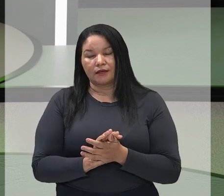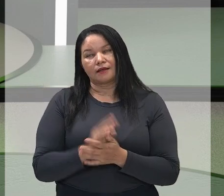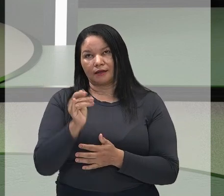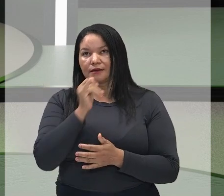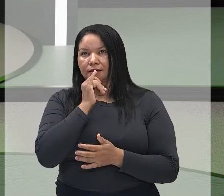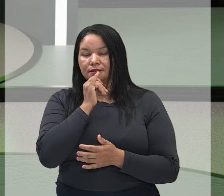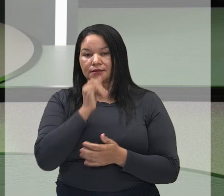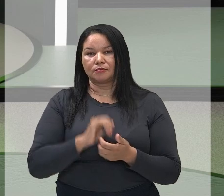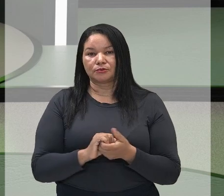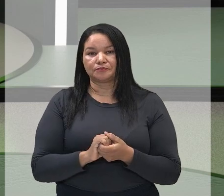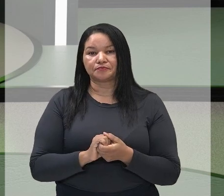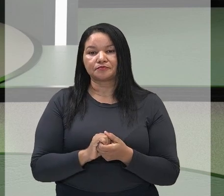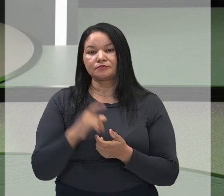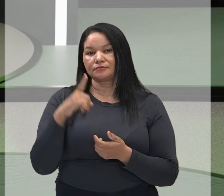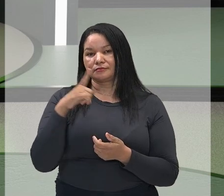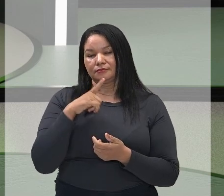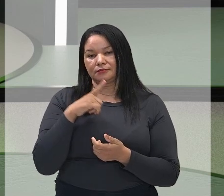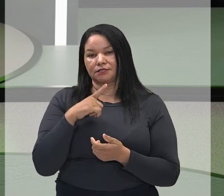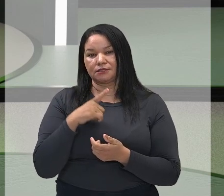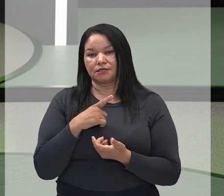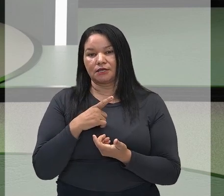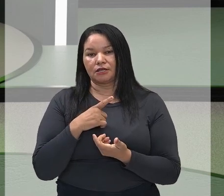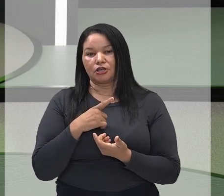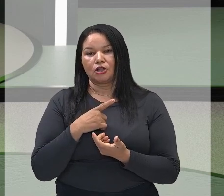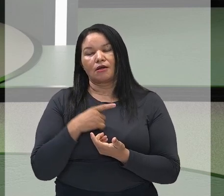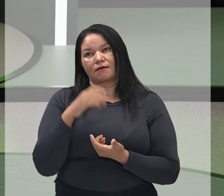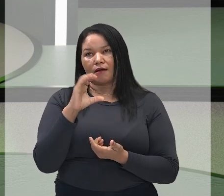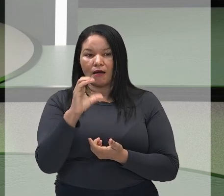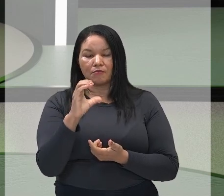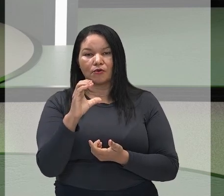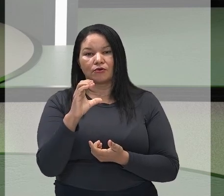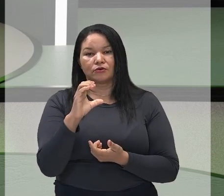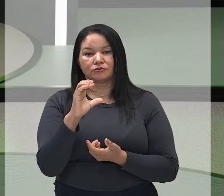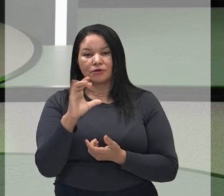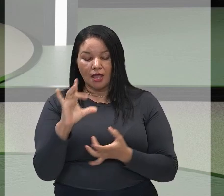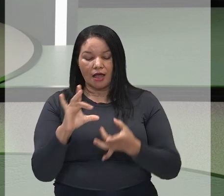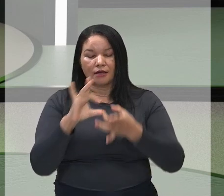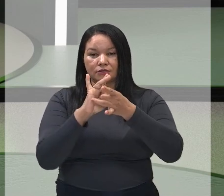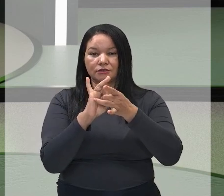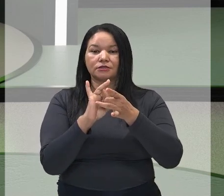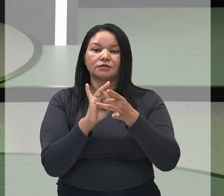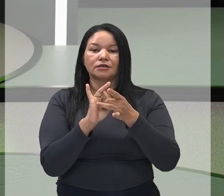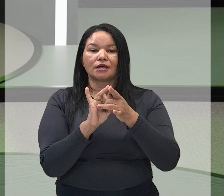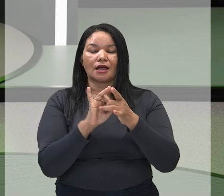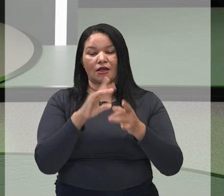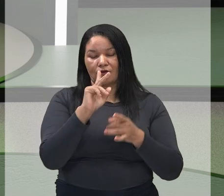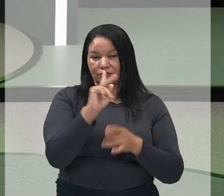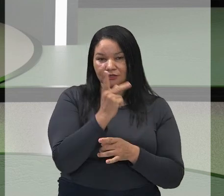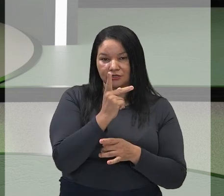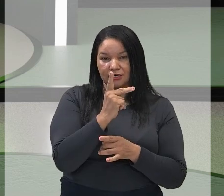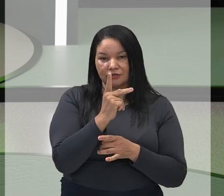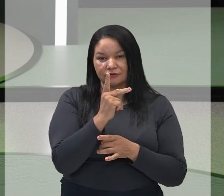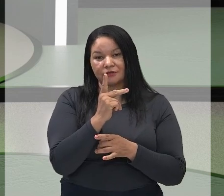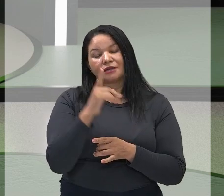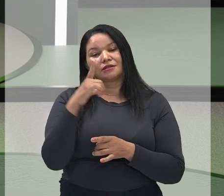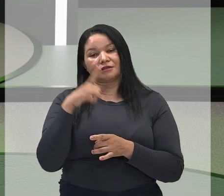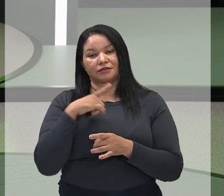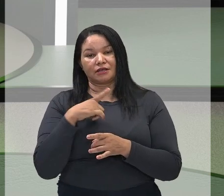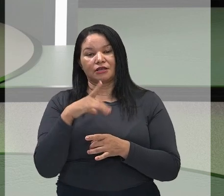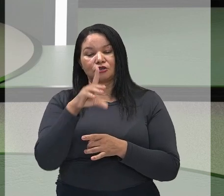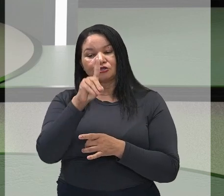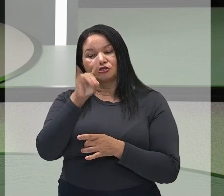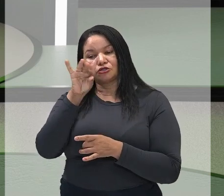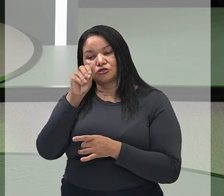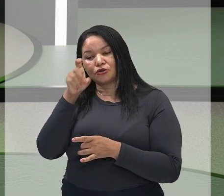exemplo, o elemento químico carbono, ligado a dois átomos de oxigênio, nós temos o quê? O dióxido